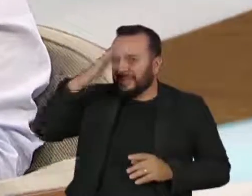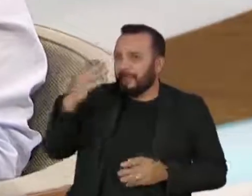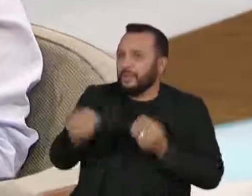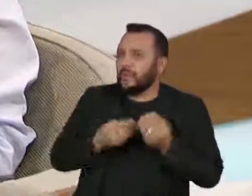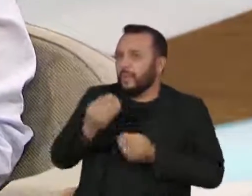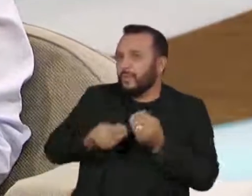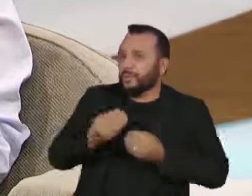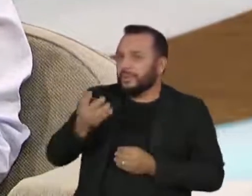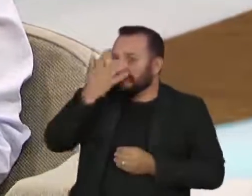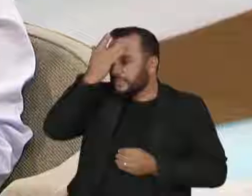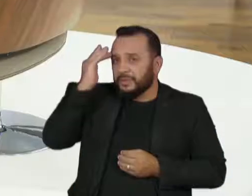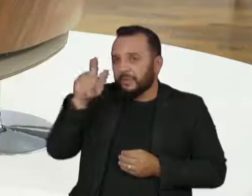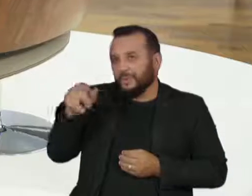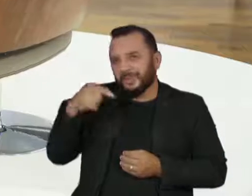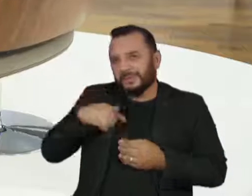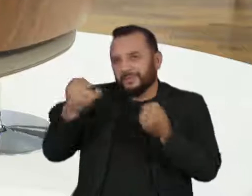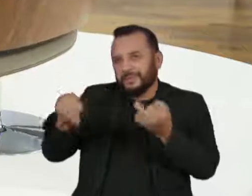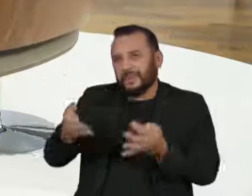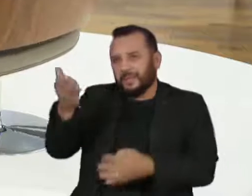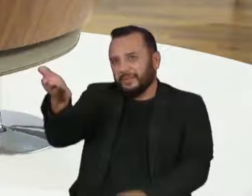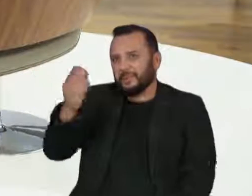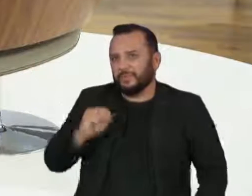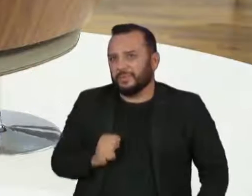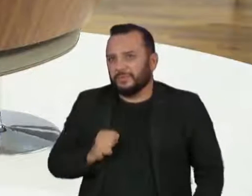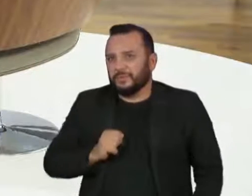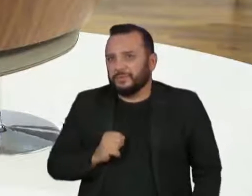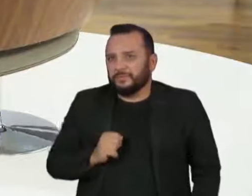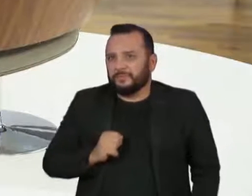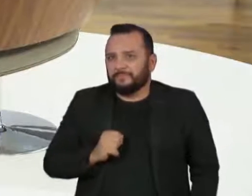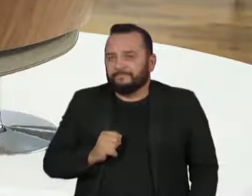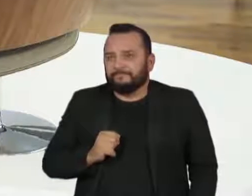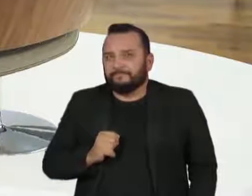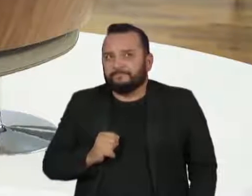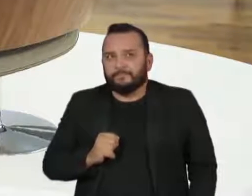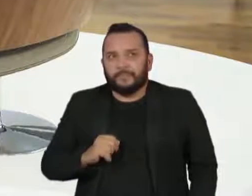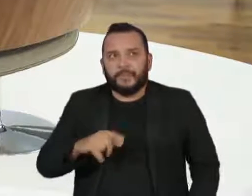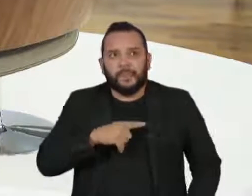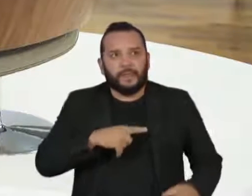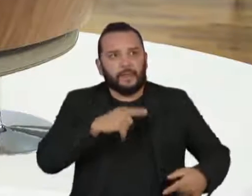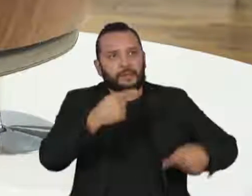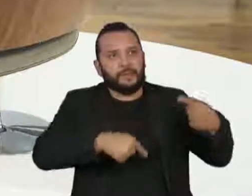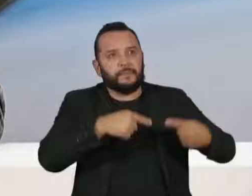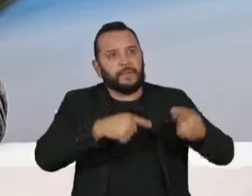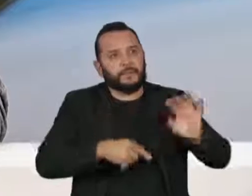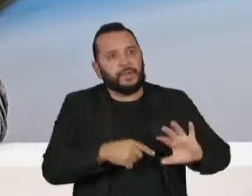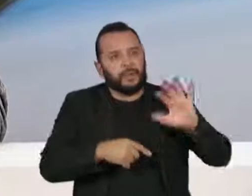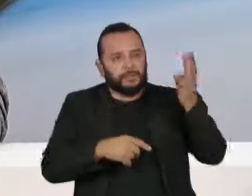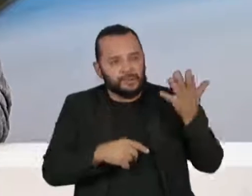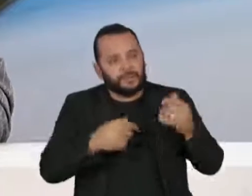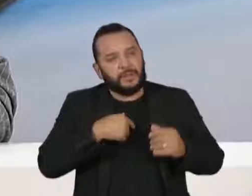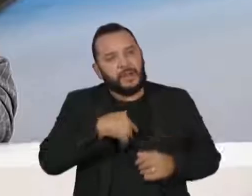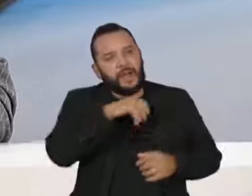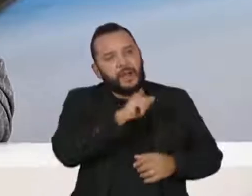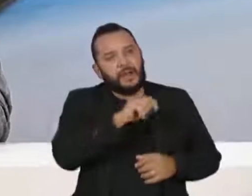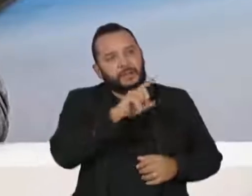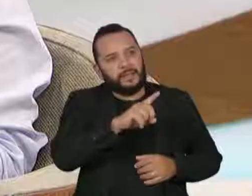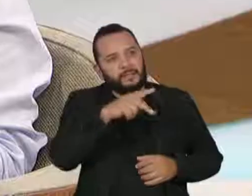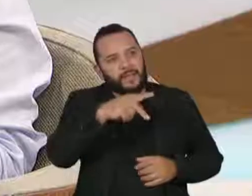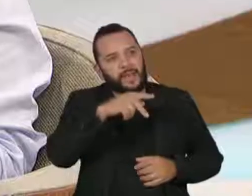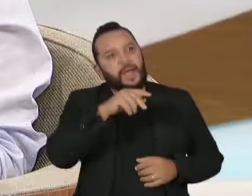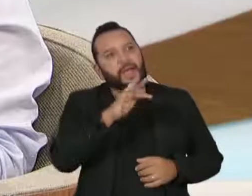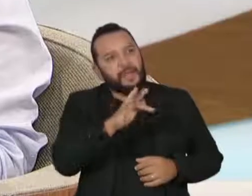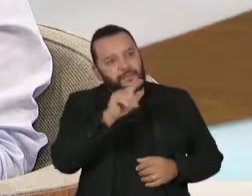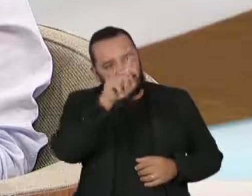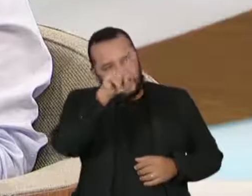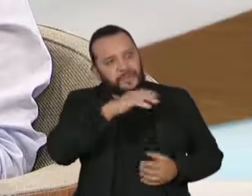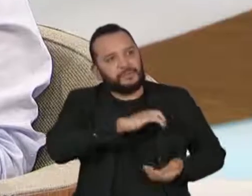fazem esta colocação. Agora... E esse debate tem acontecido, inclusive, na DPF, no Supremo. A gente tem